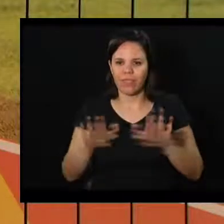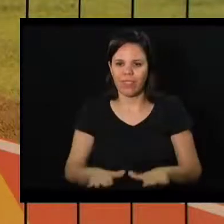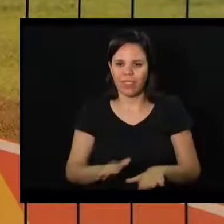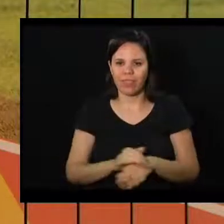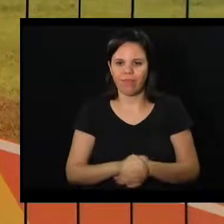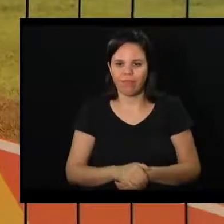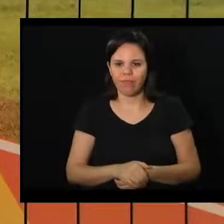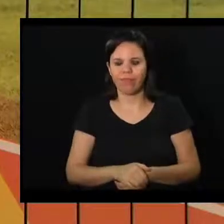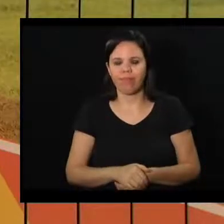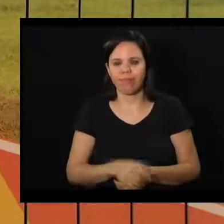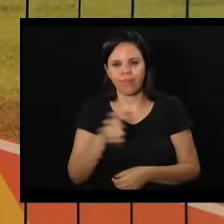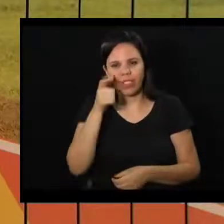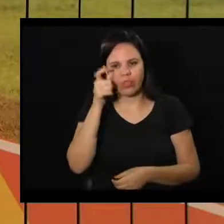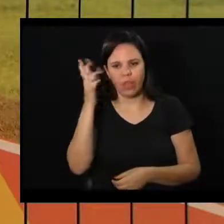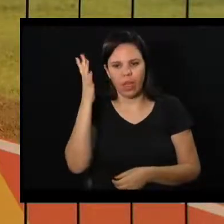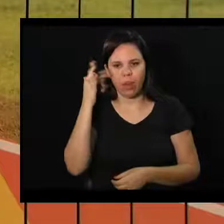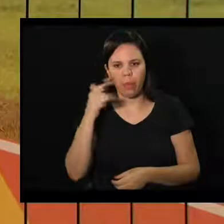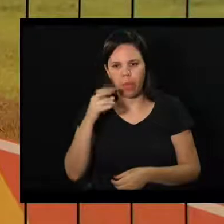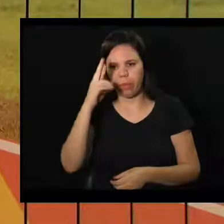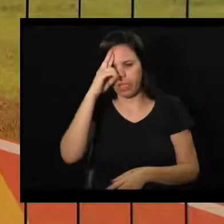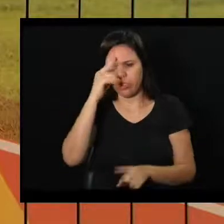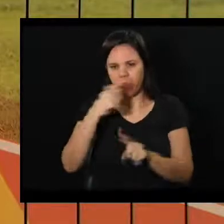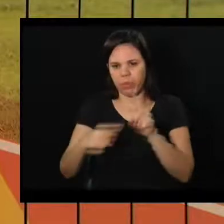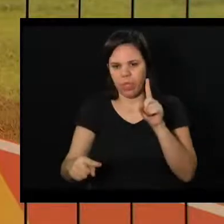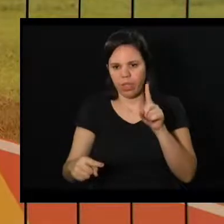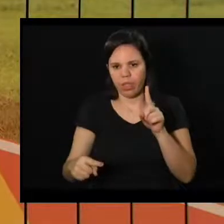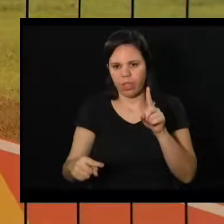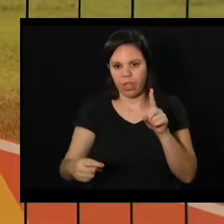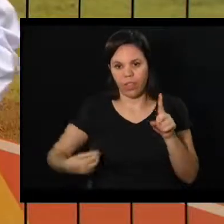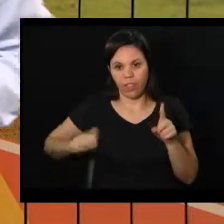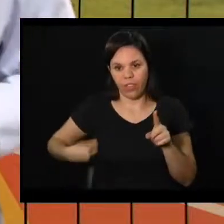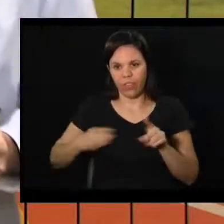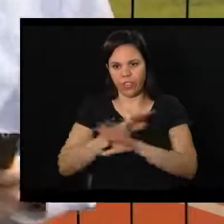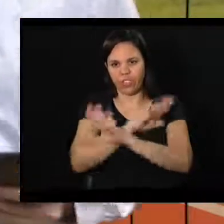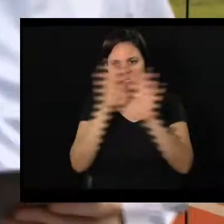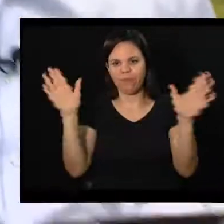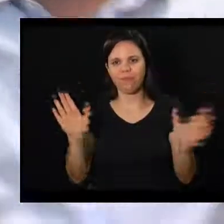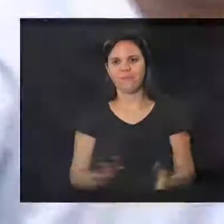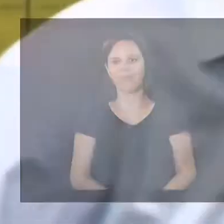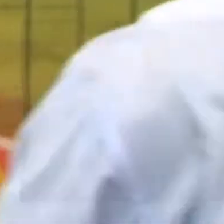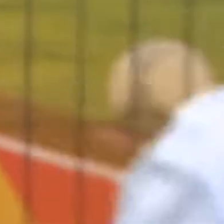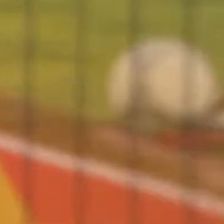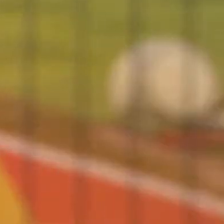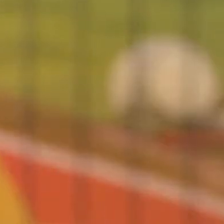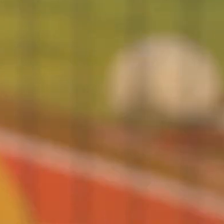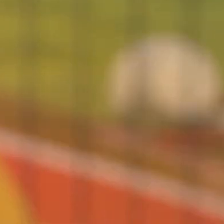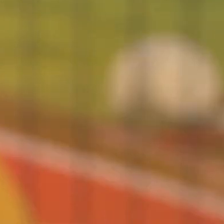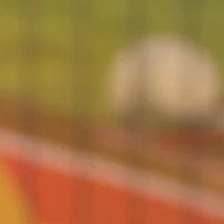aqui. A gente se vê amanhã ao 12:30, ao vivo, hein? Até lá. Tchau, tchau.